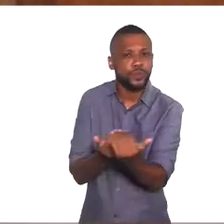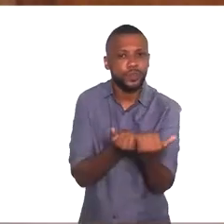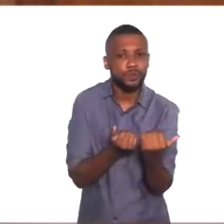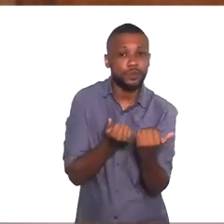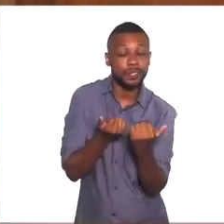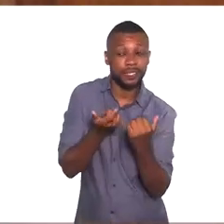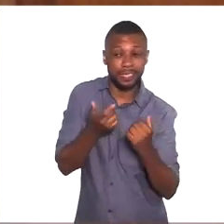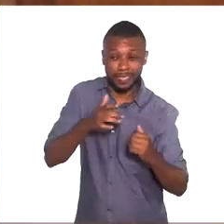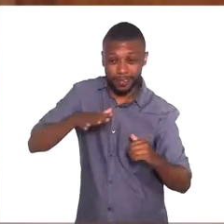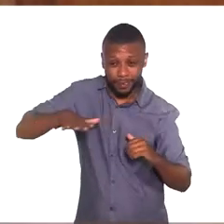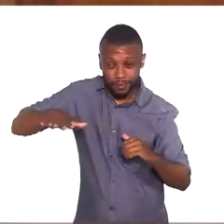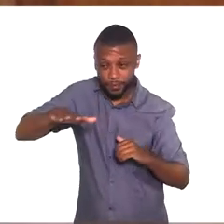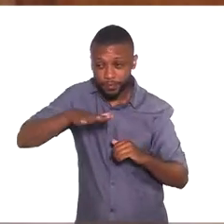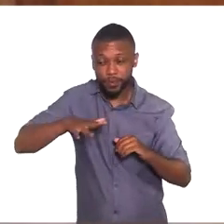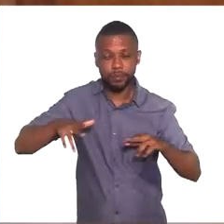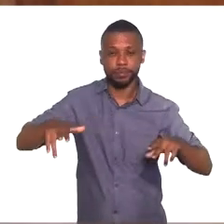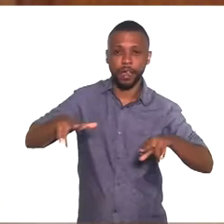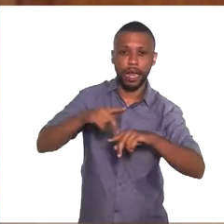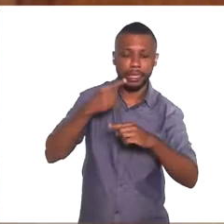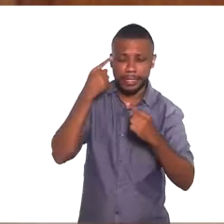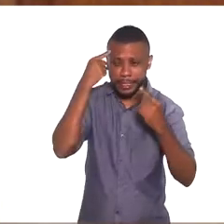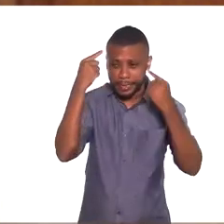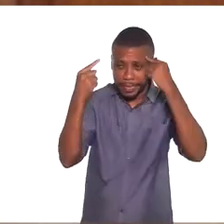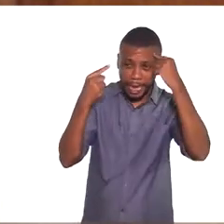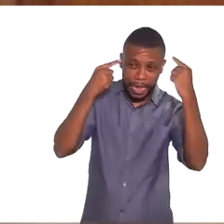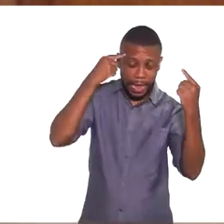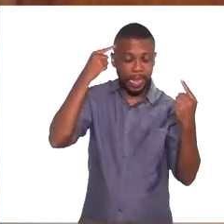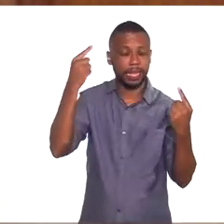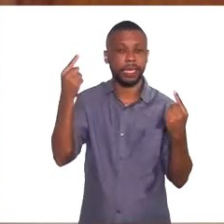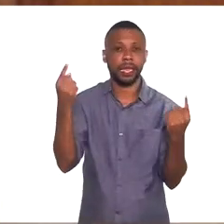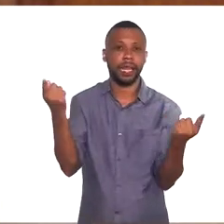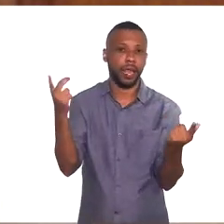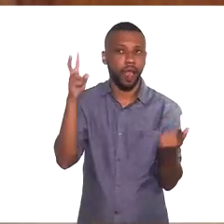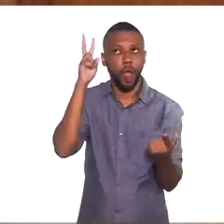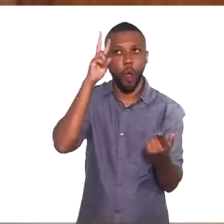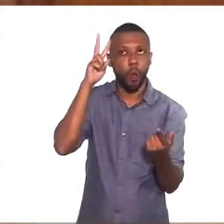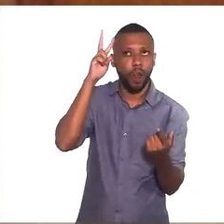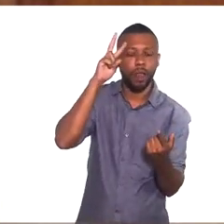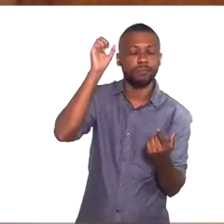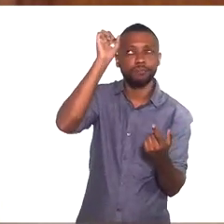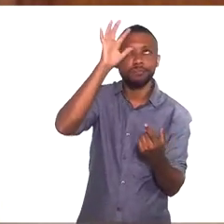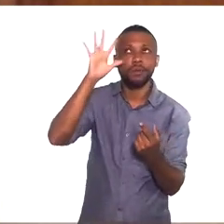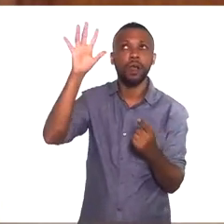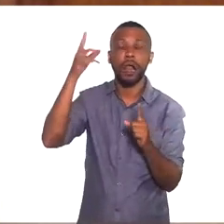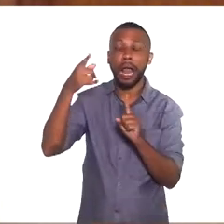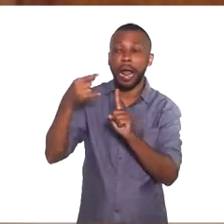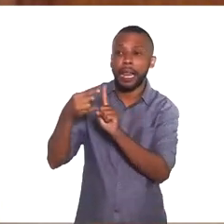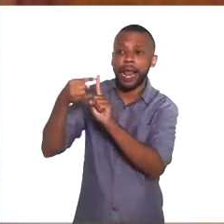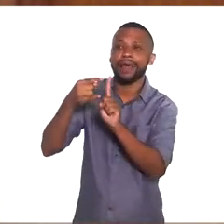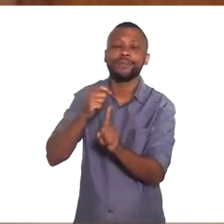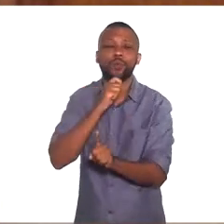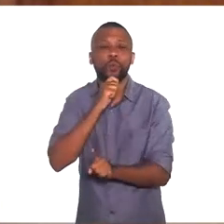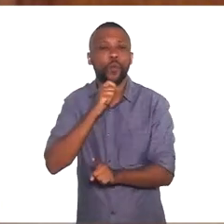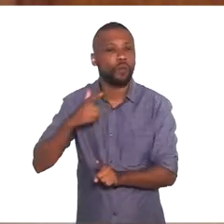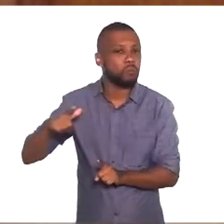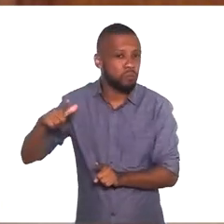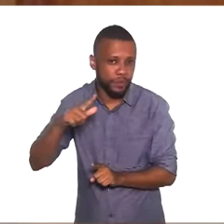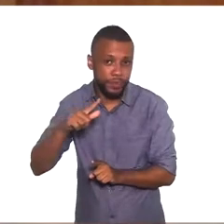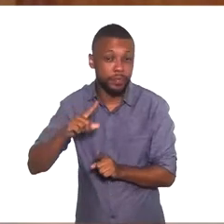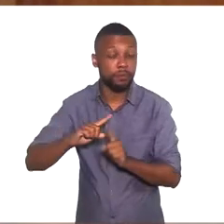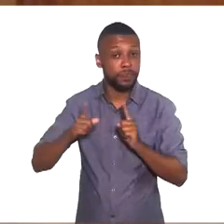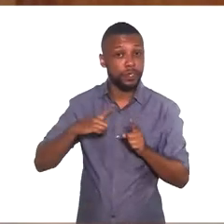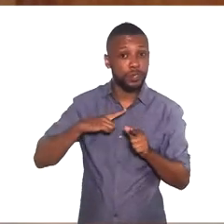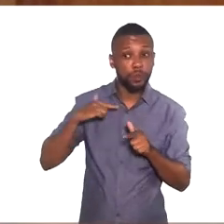de todas as religiões e todas as ideias ou do mais até novo recordo o nome dela Adelaide lá